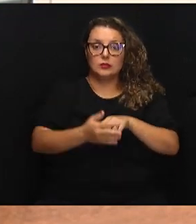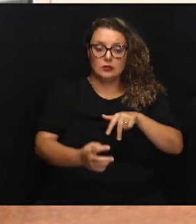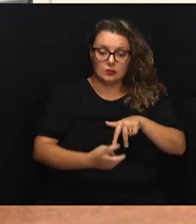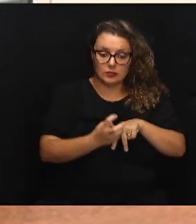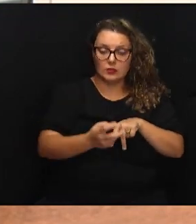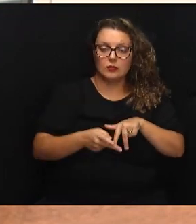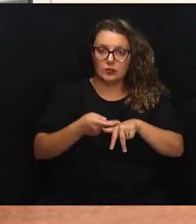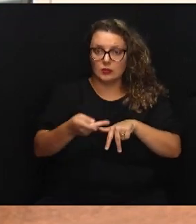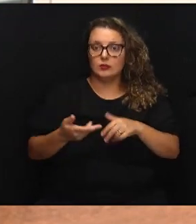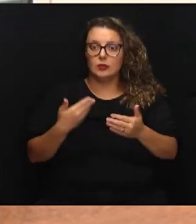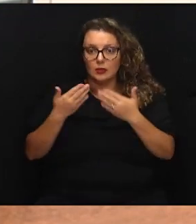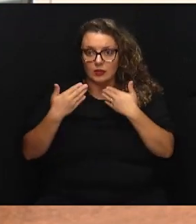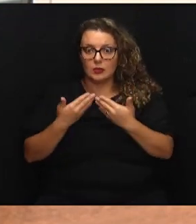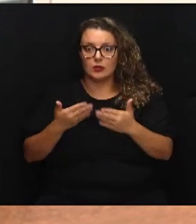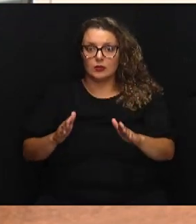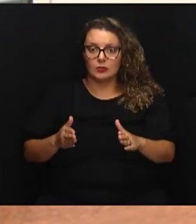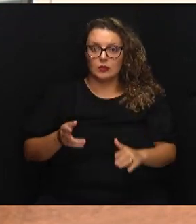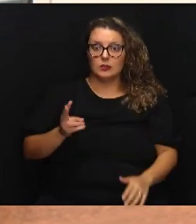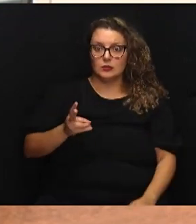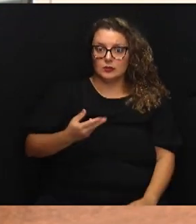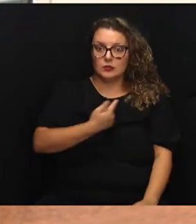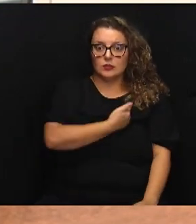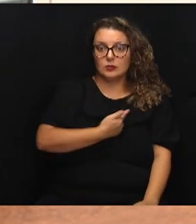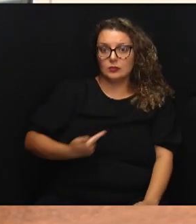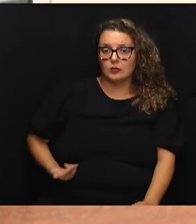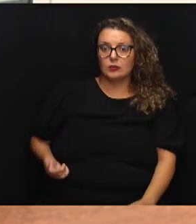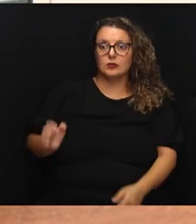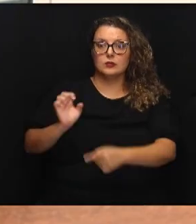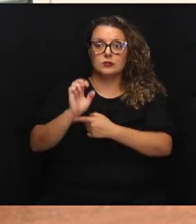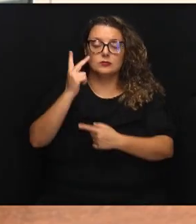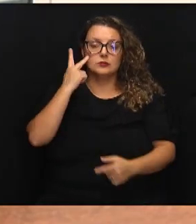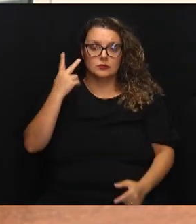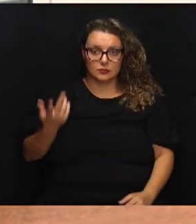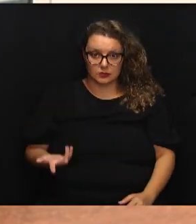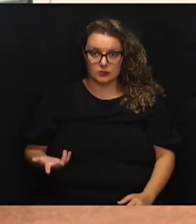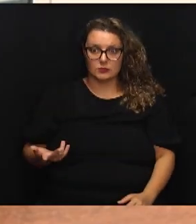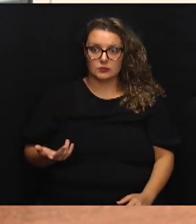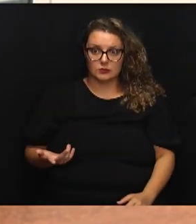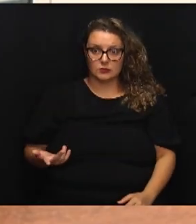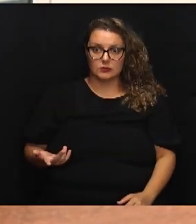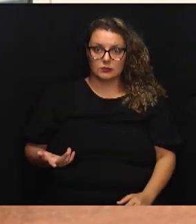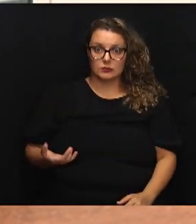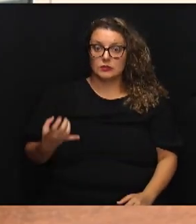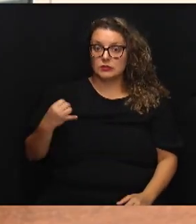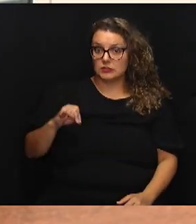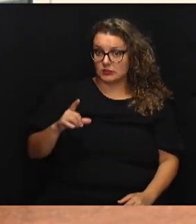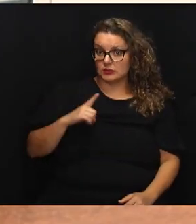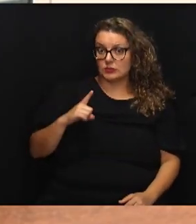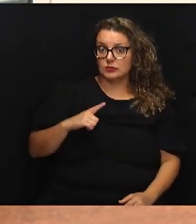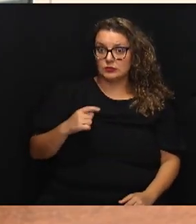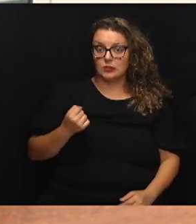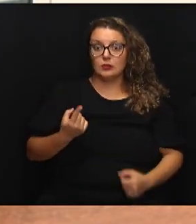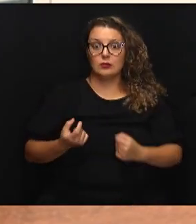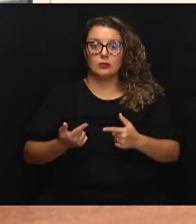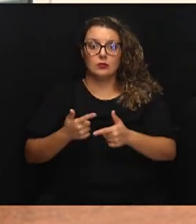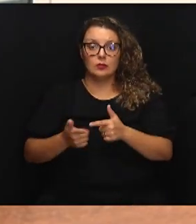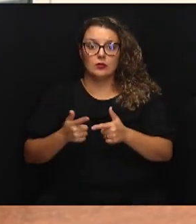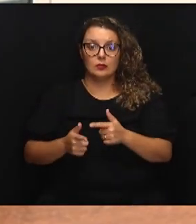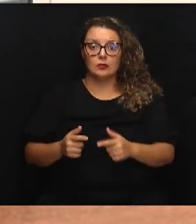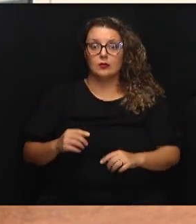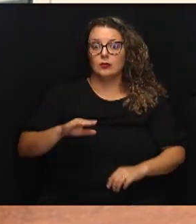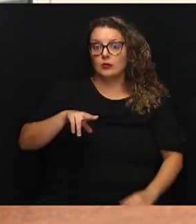com um diálogo aberto constante com o governo do estado de São Paulo, para que, se houver alguma obstrução ou algo que a